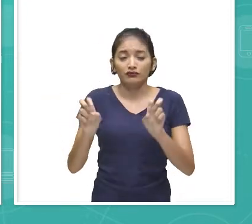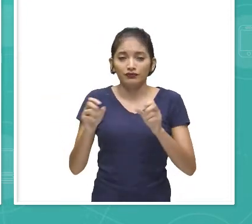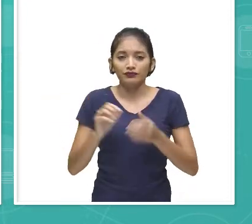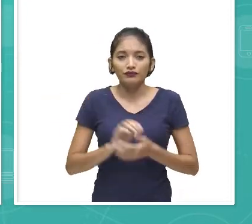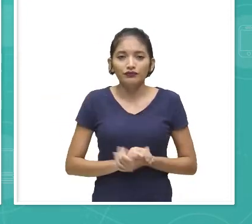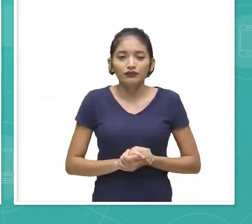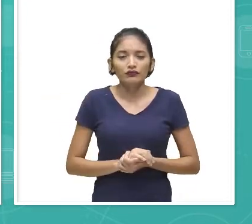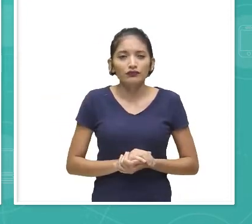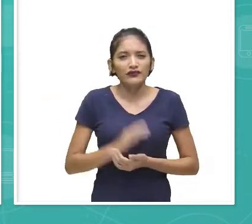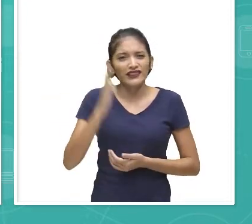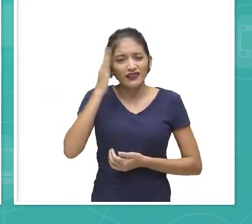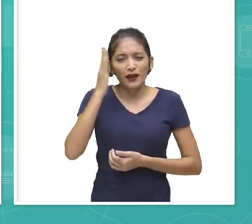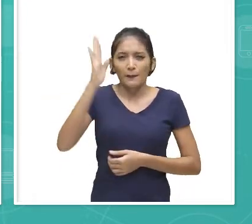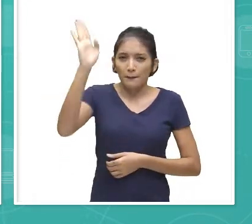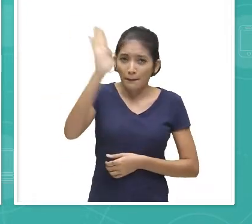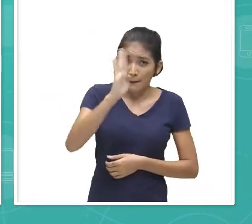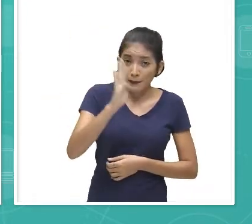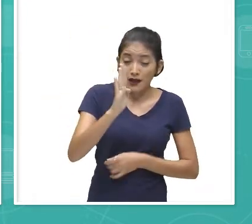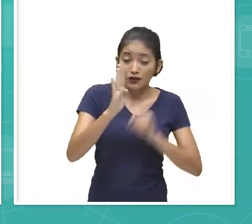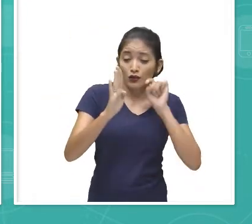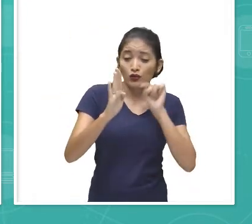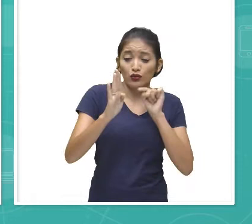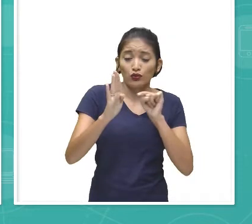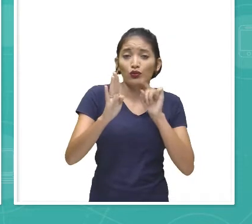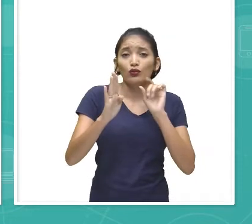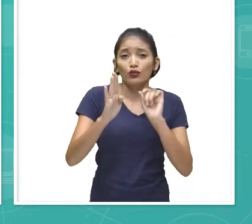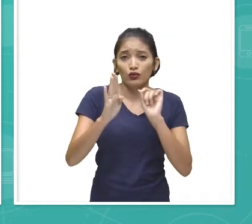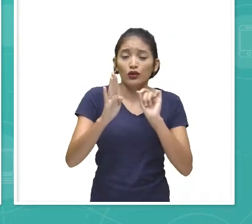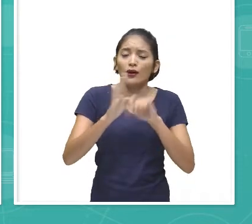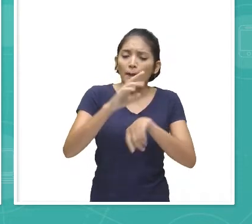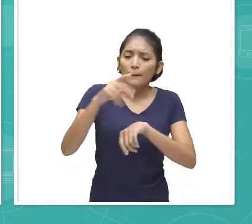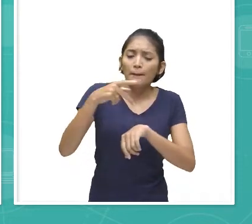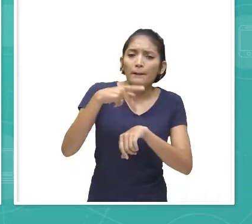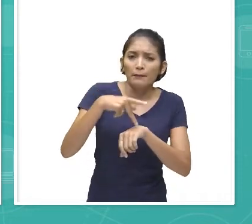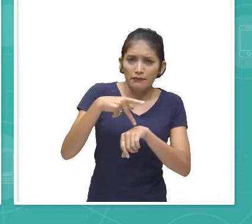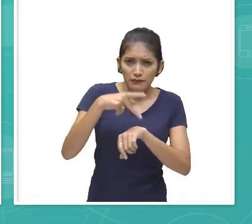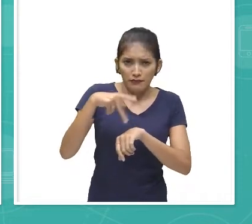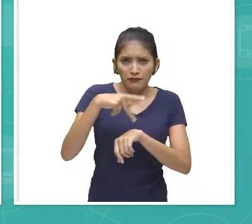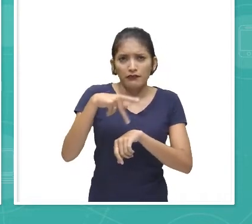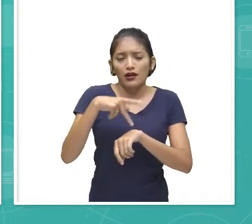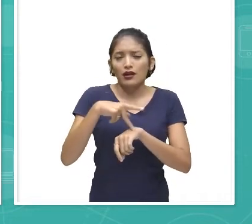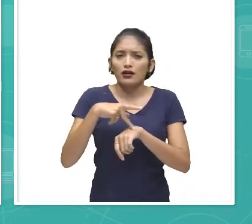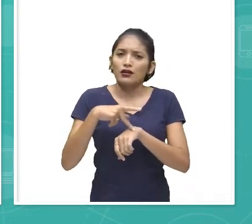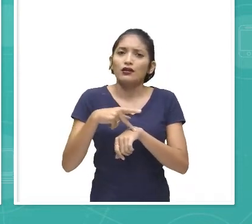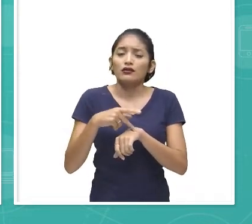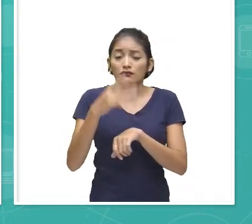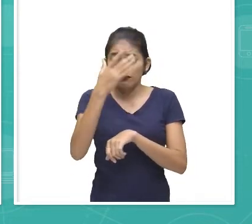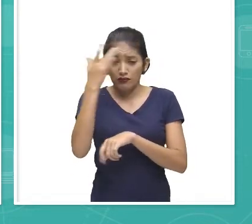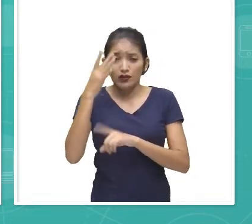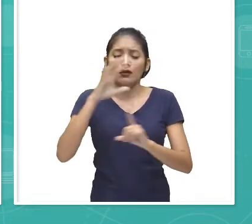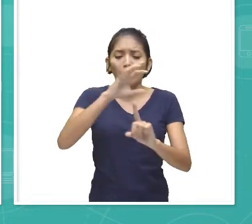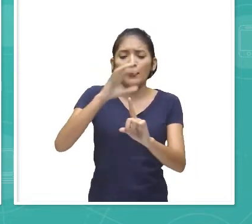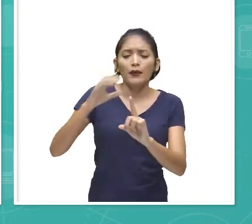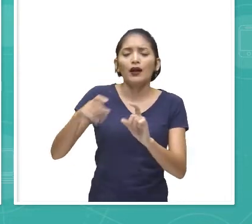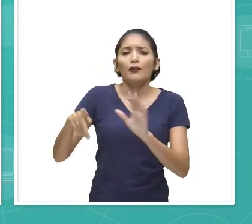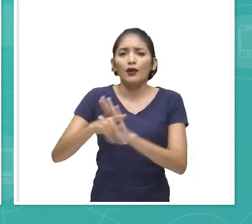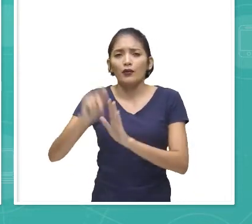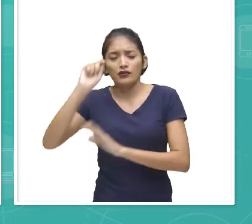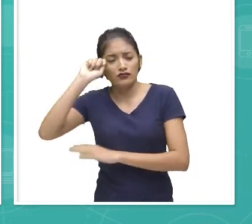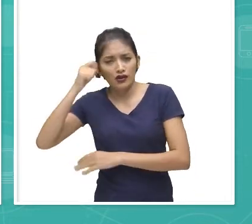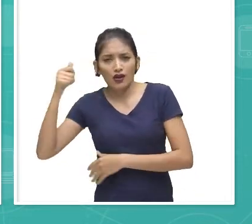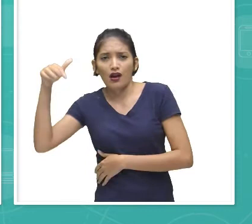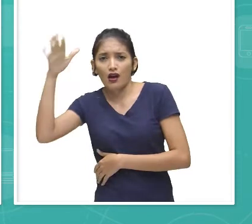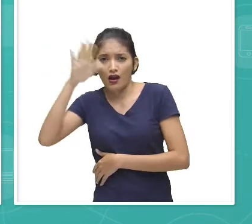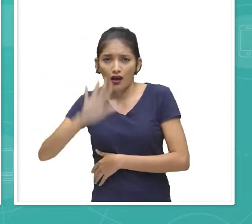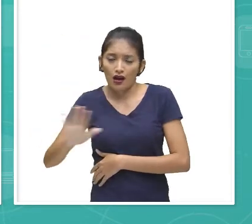gente sabe que o Brasil, ele é um país de formação, as pessoas, né, têm muita influência da África. É um país